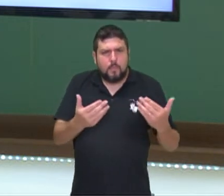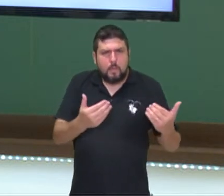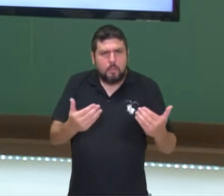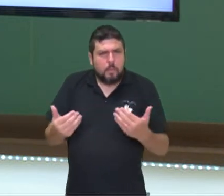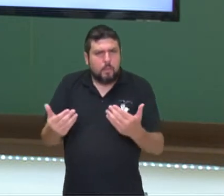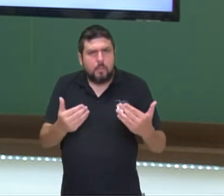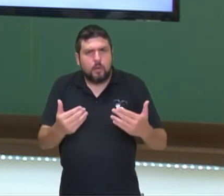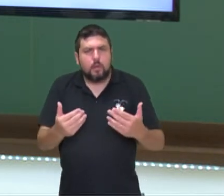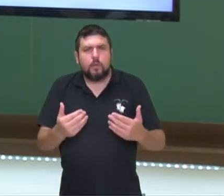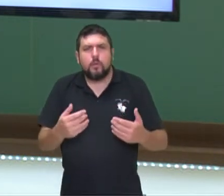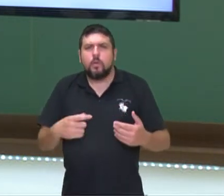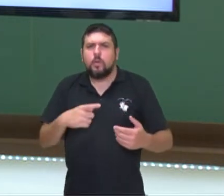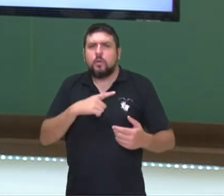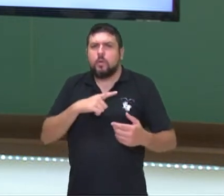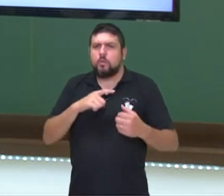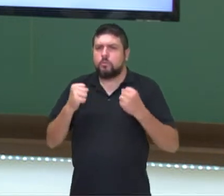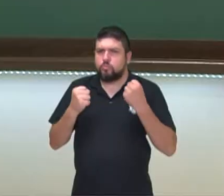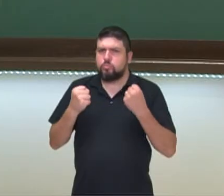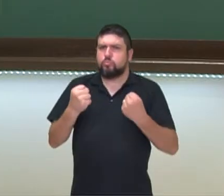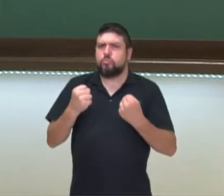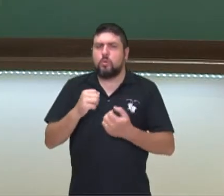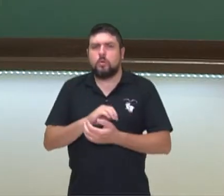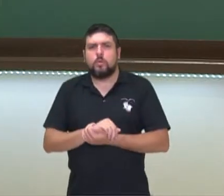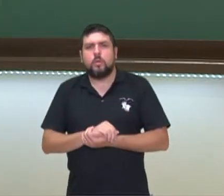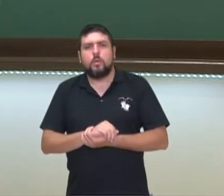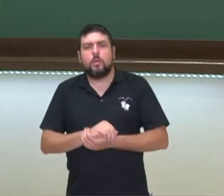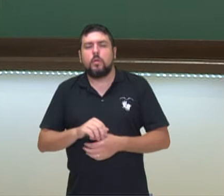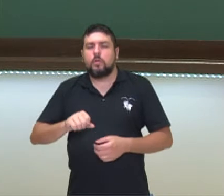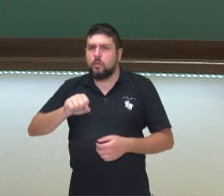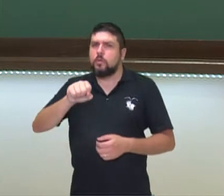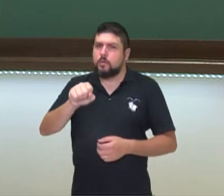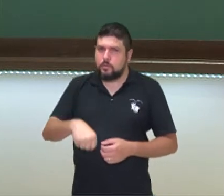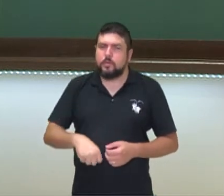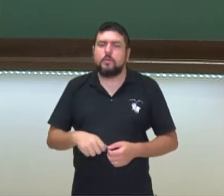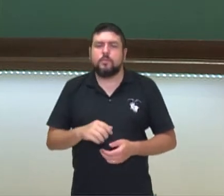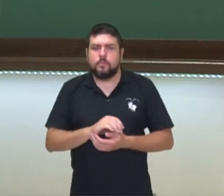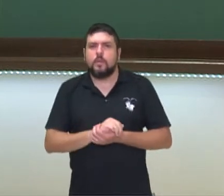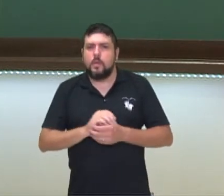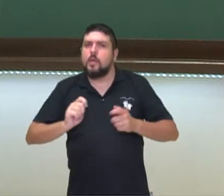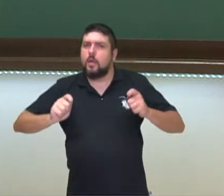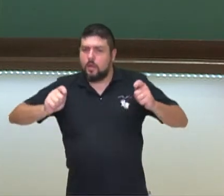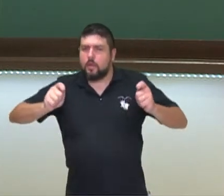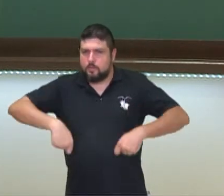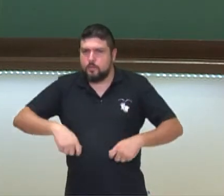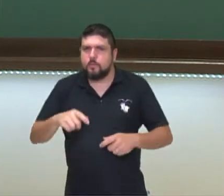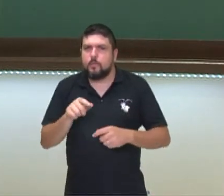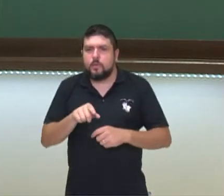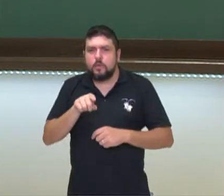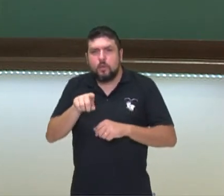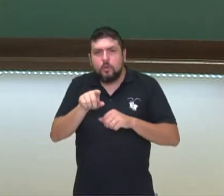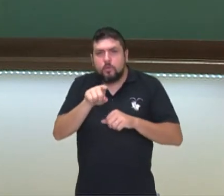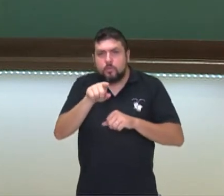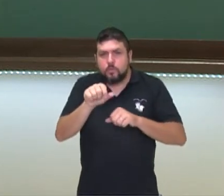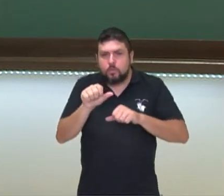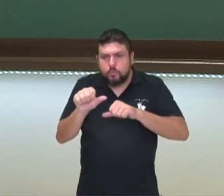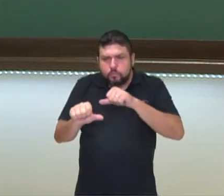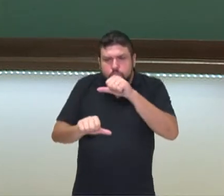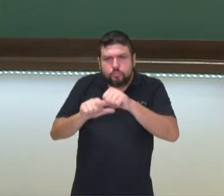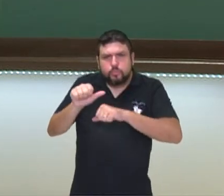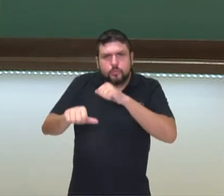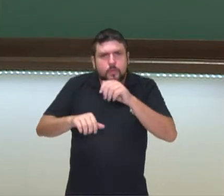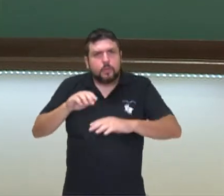relações humanas. Portanto, sim, é possível você mudar situações. É possível você